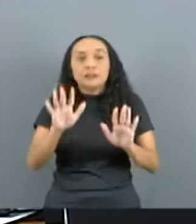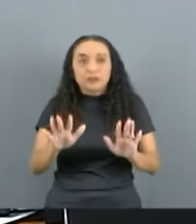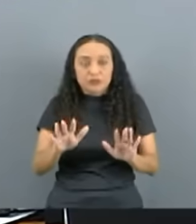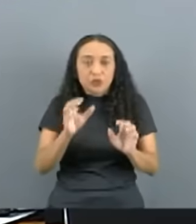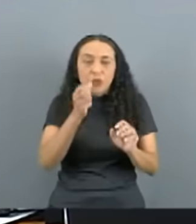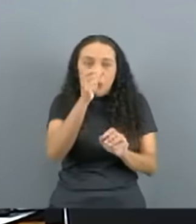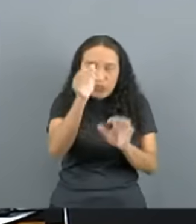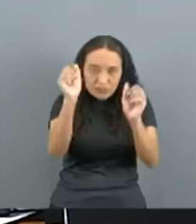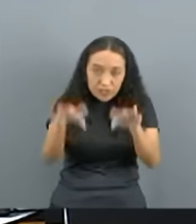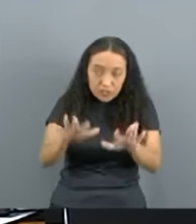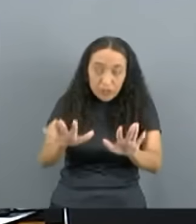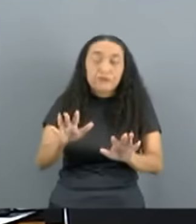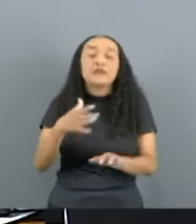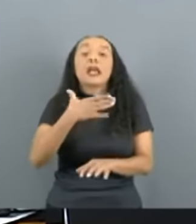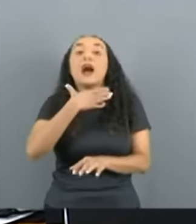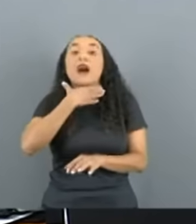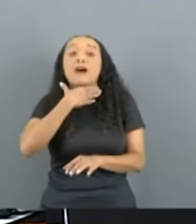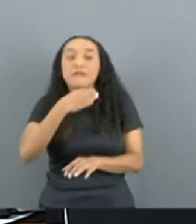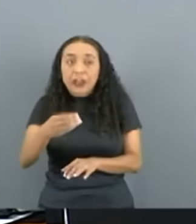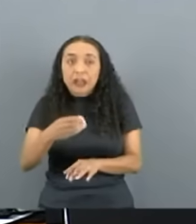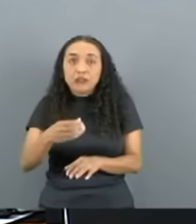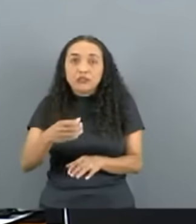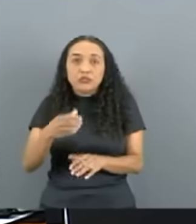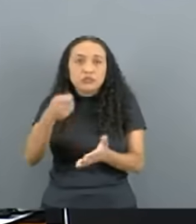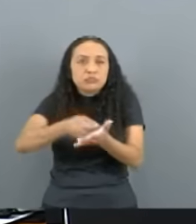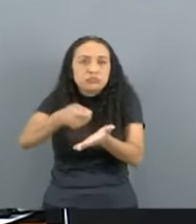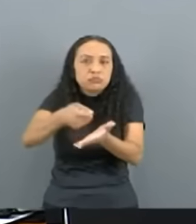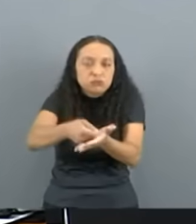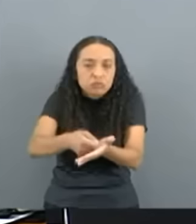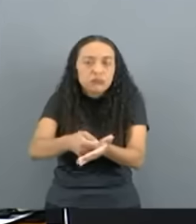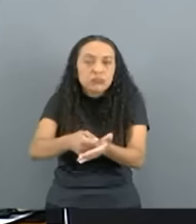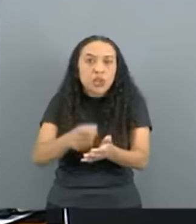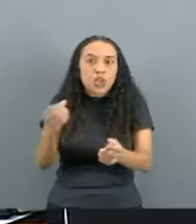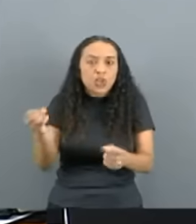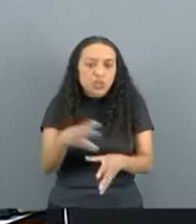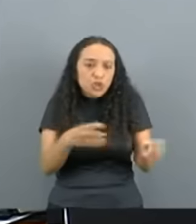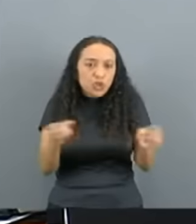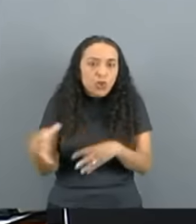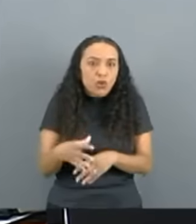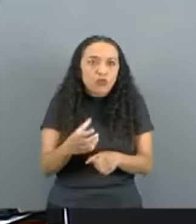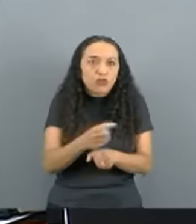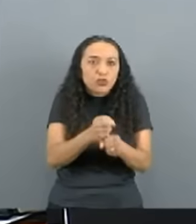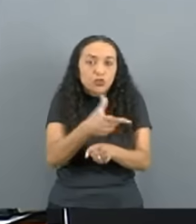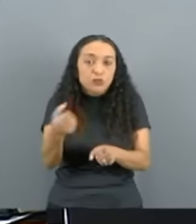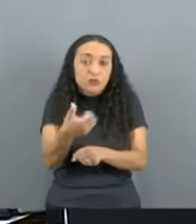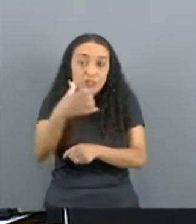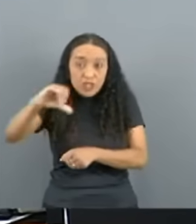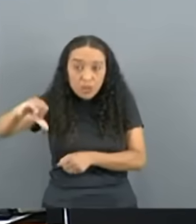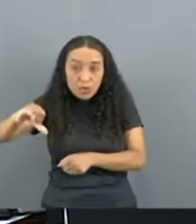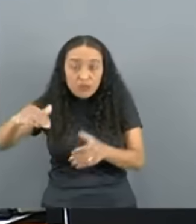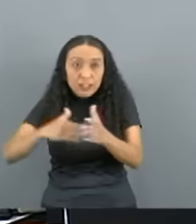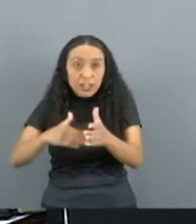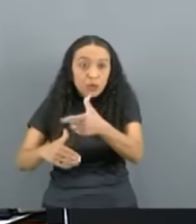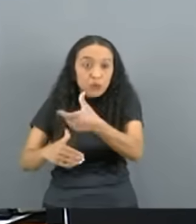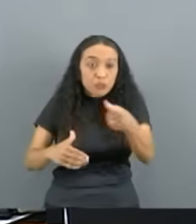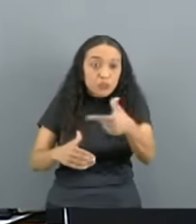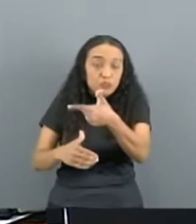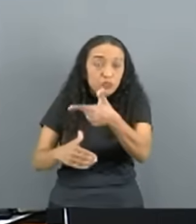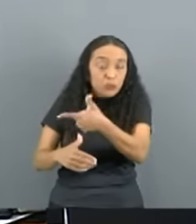tá, presidente? As fraudes se intensificaram de forma inédita entre 2019 e